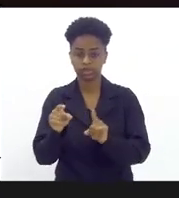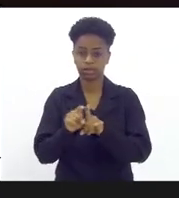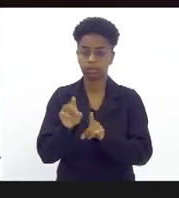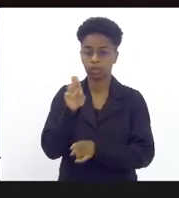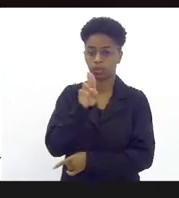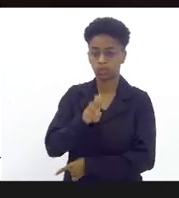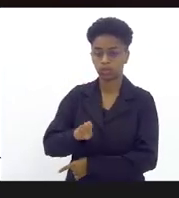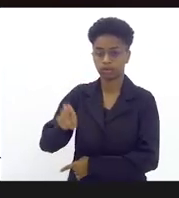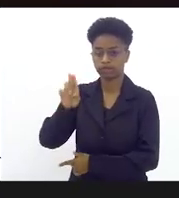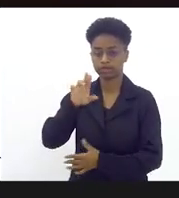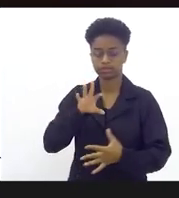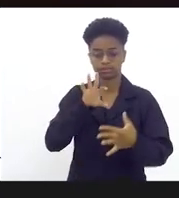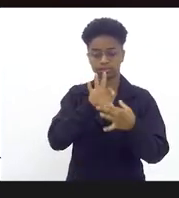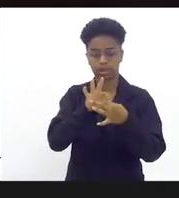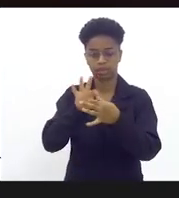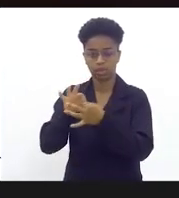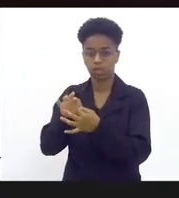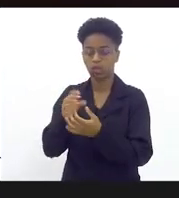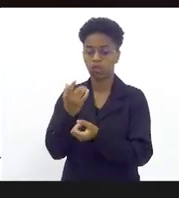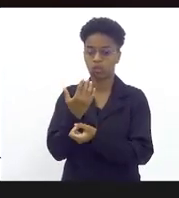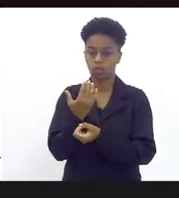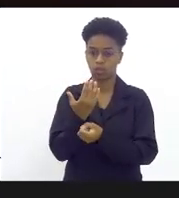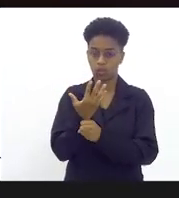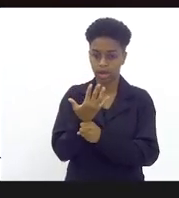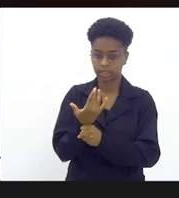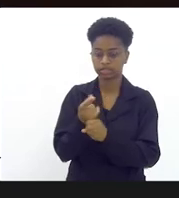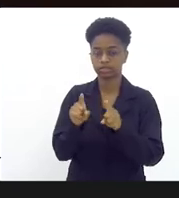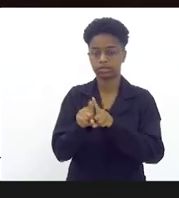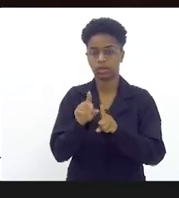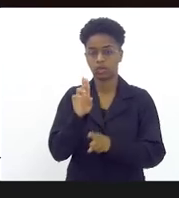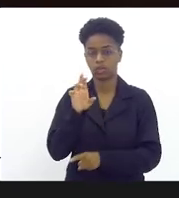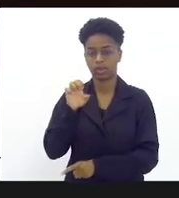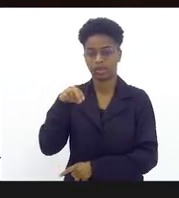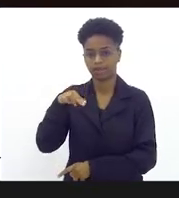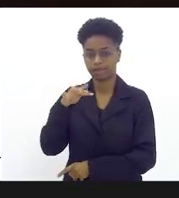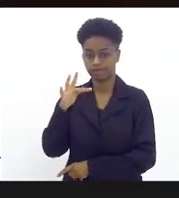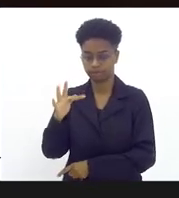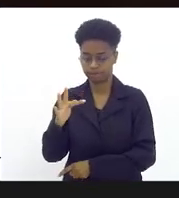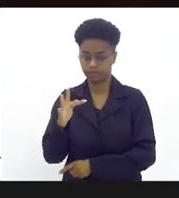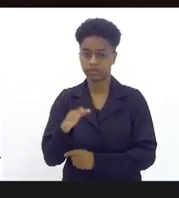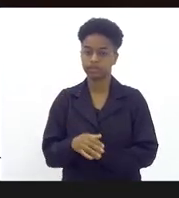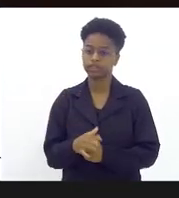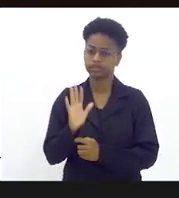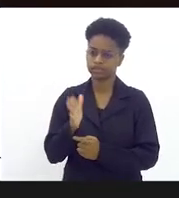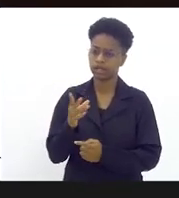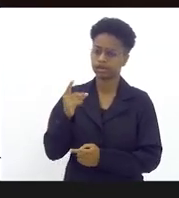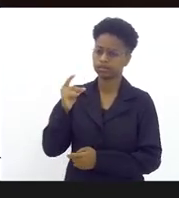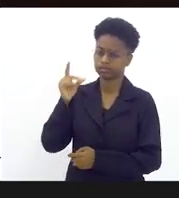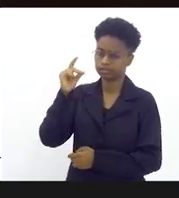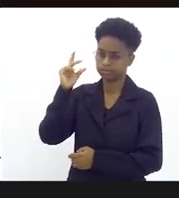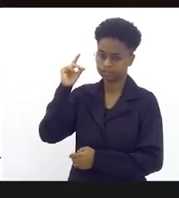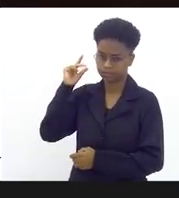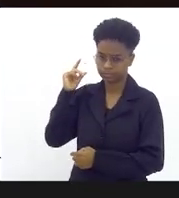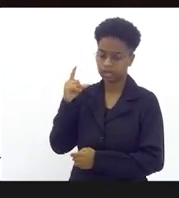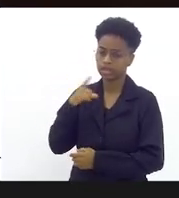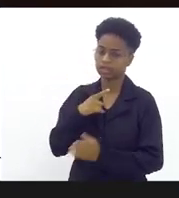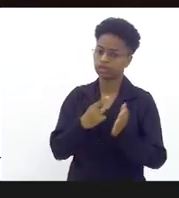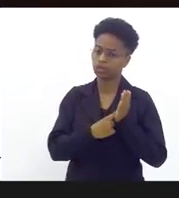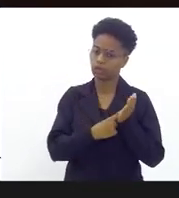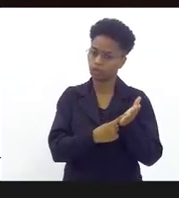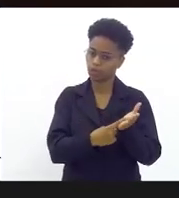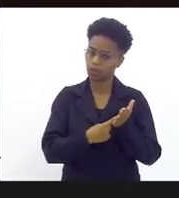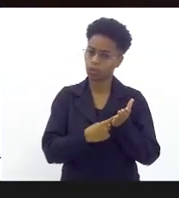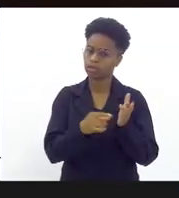universidades vinculadas, tanto ao UERJ quanto ao UENF, há muito sustentam um compromisso